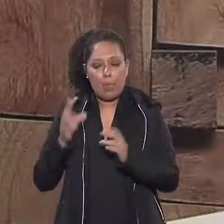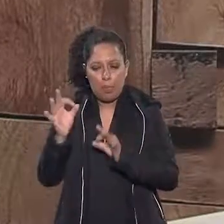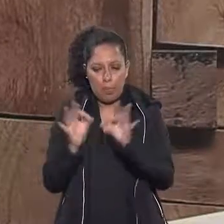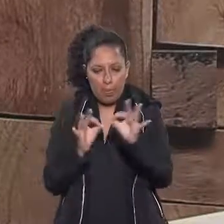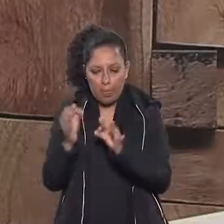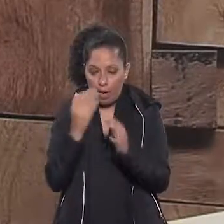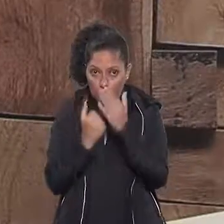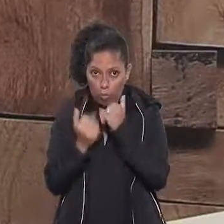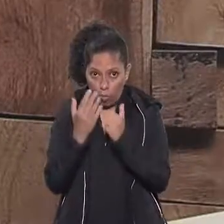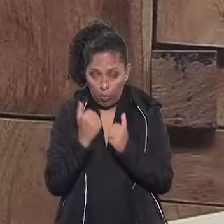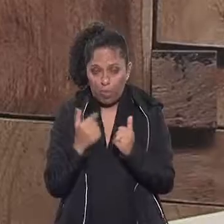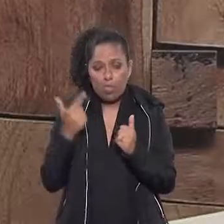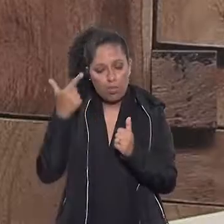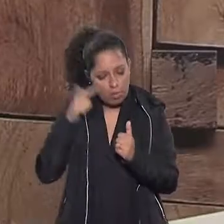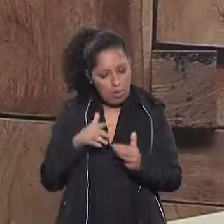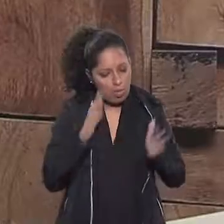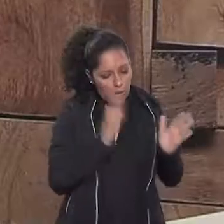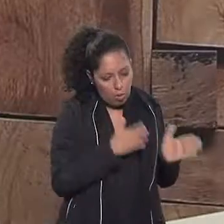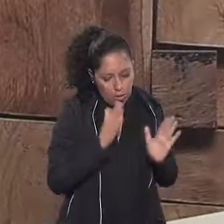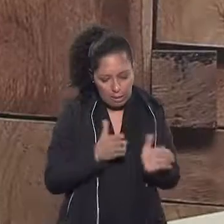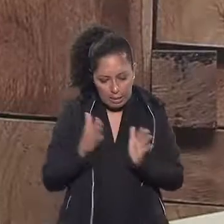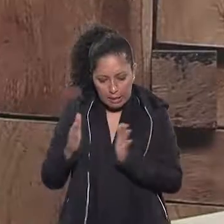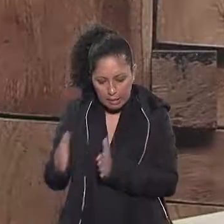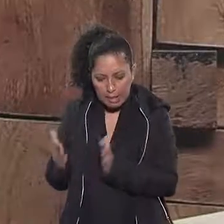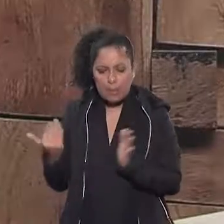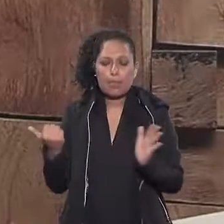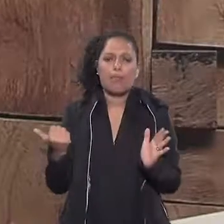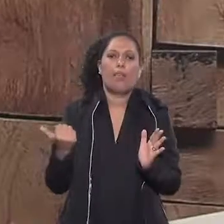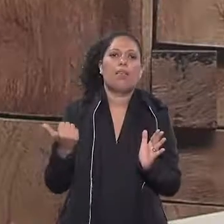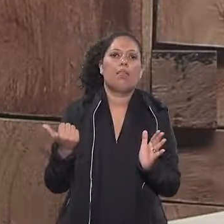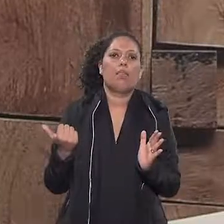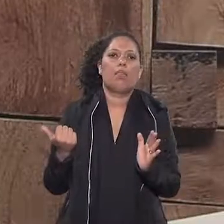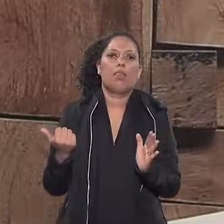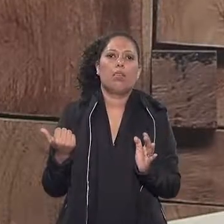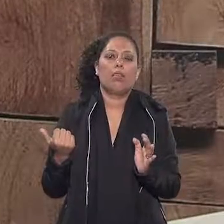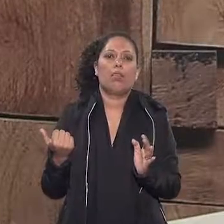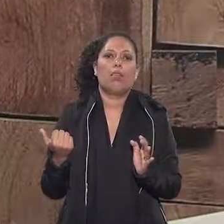consegue se organizar, não necessariamente comer